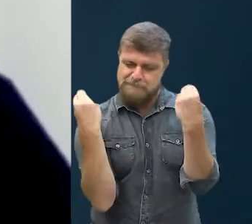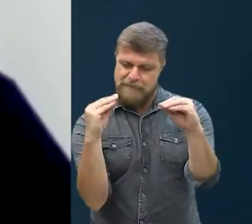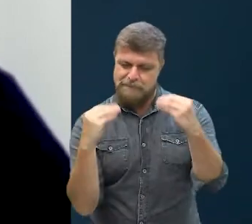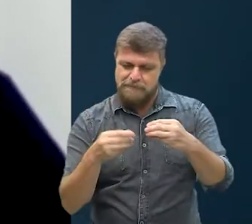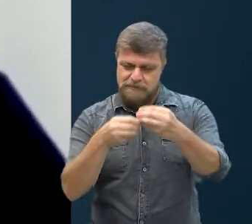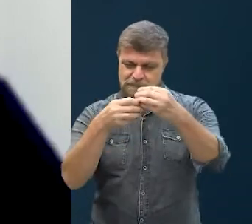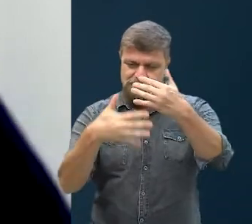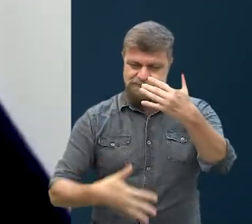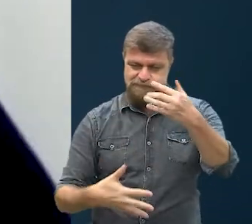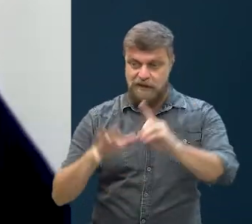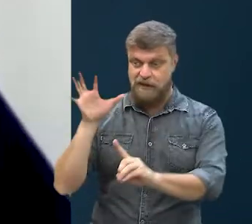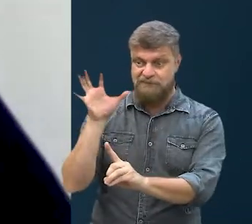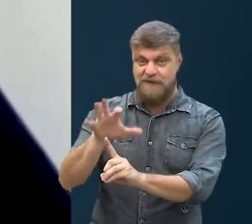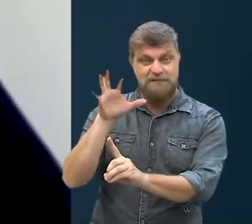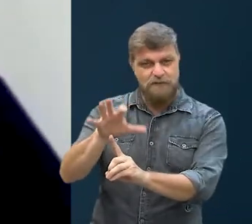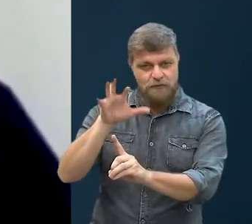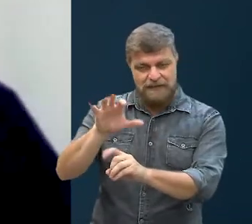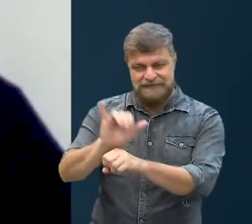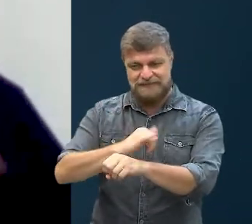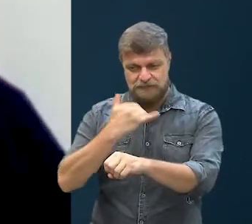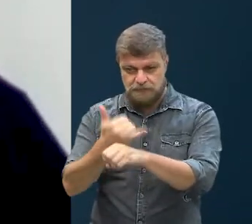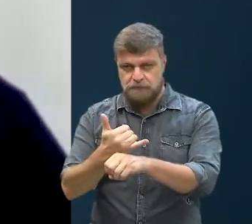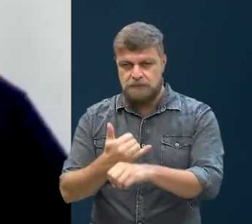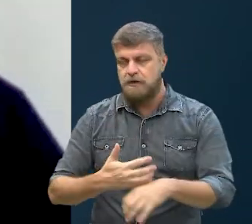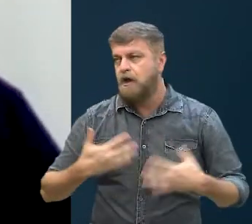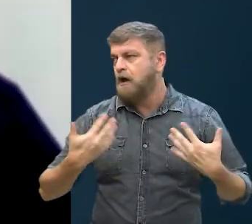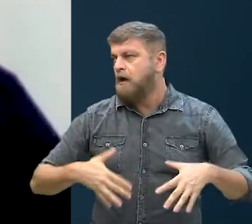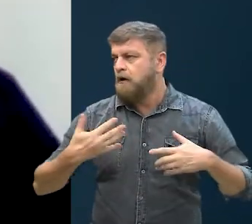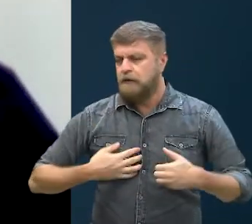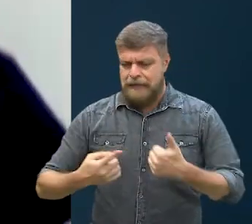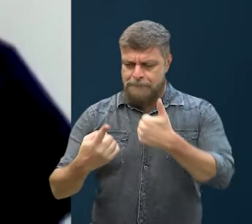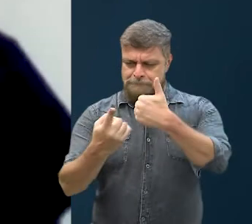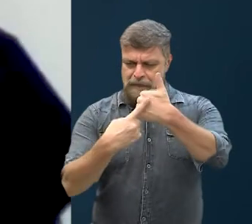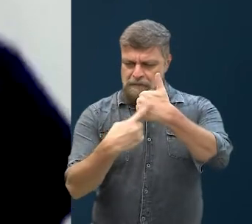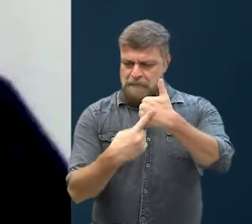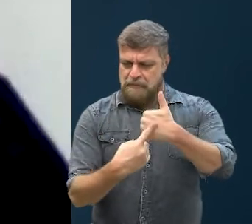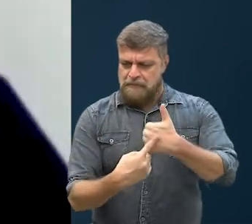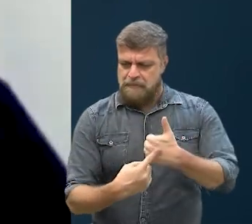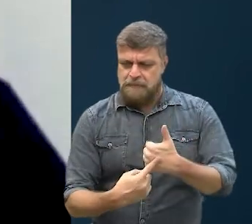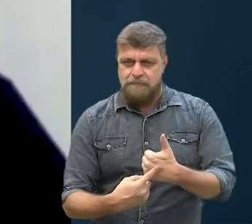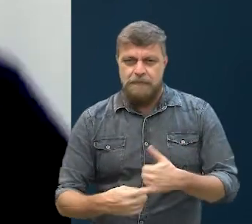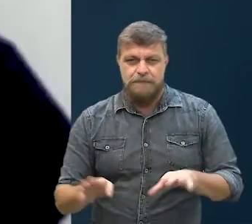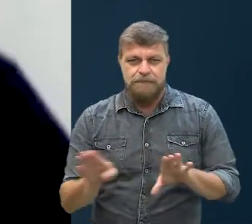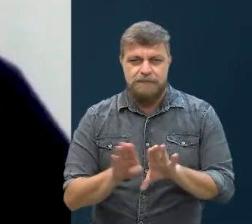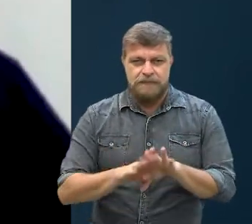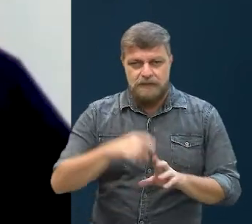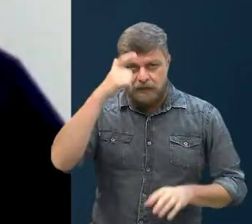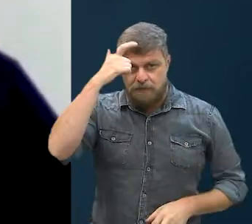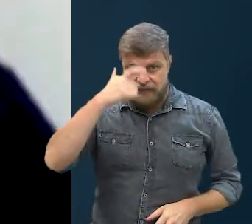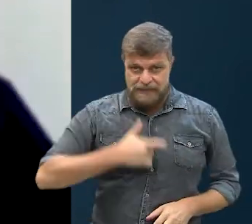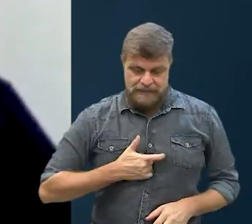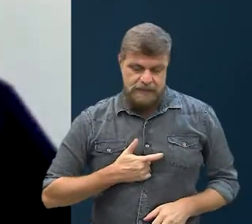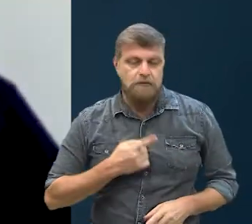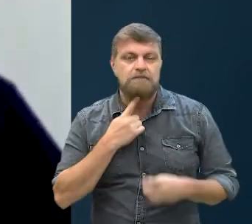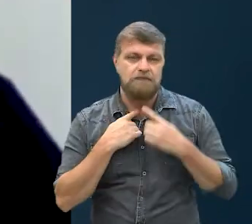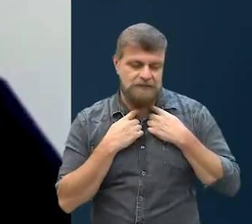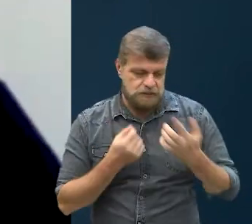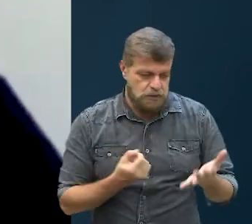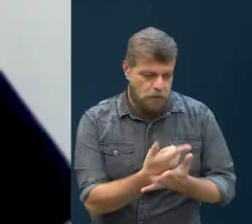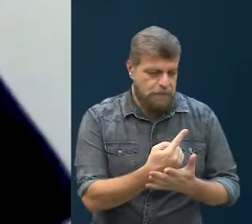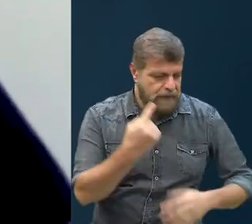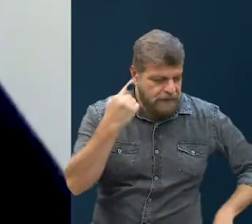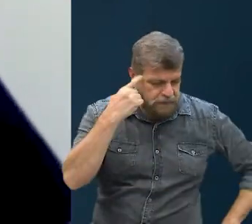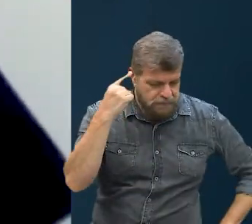famosos influencers e tal, isso também bomba. Mas é gostoso eu também como consumidora, né, penso